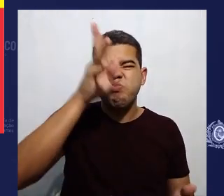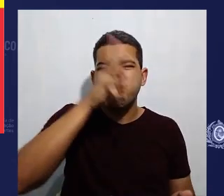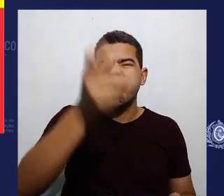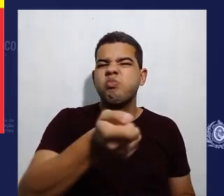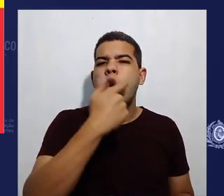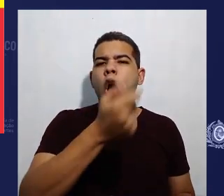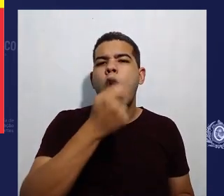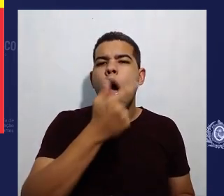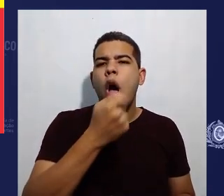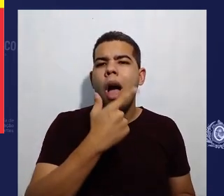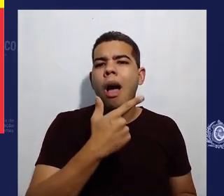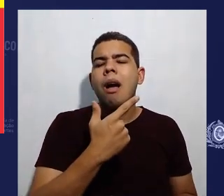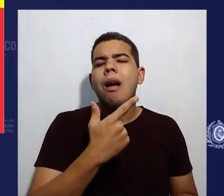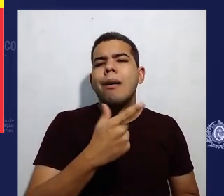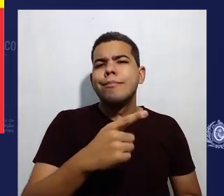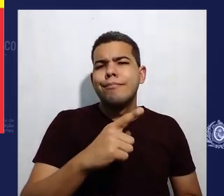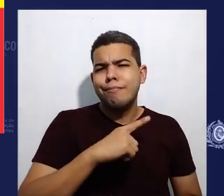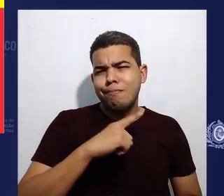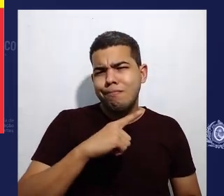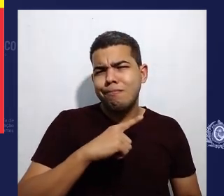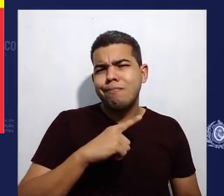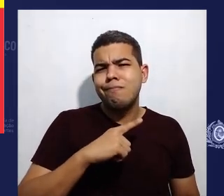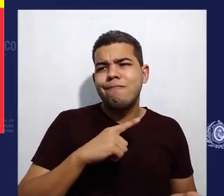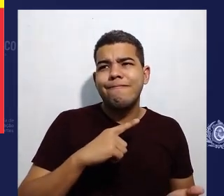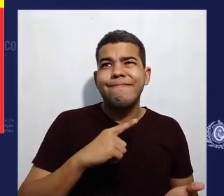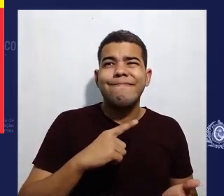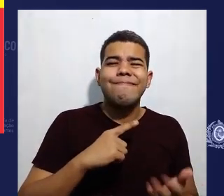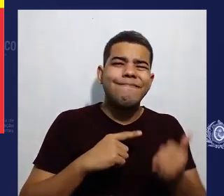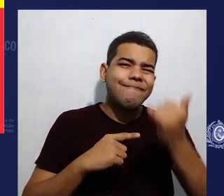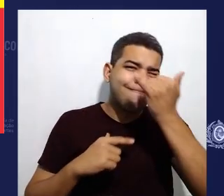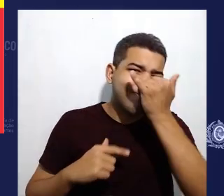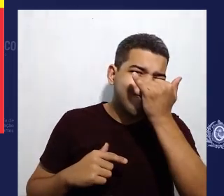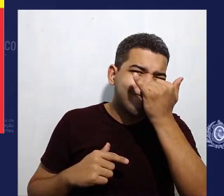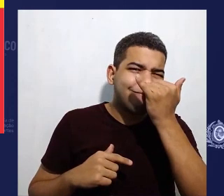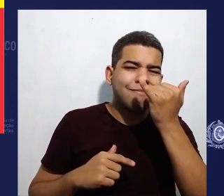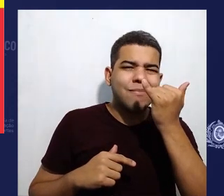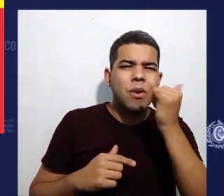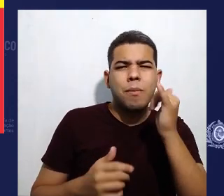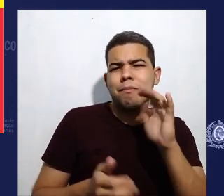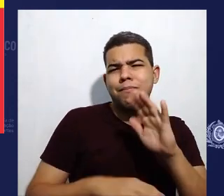de forma incorreta, ele pode causar mais